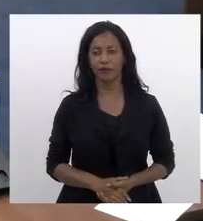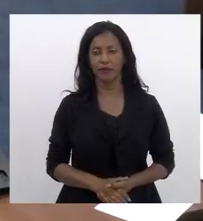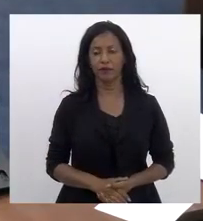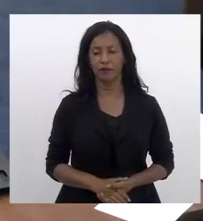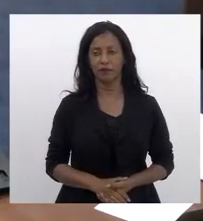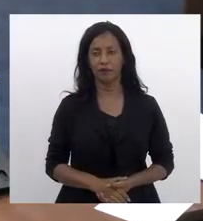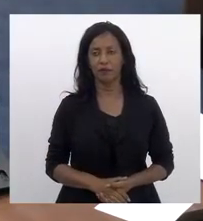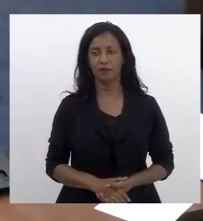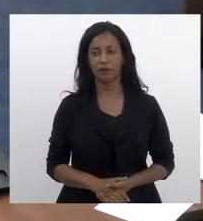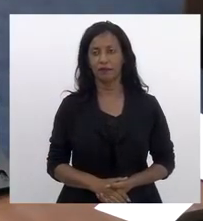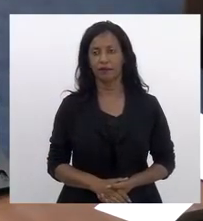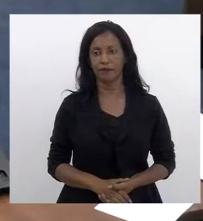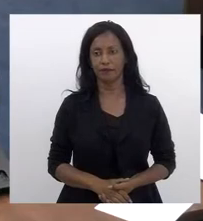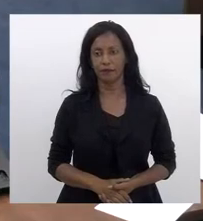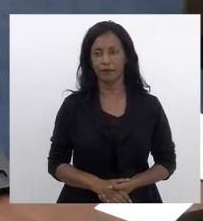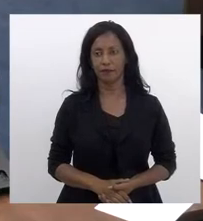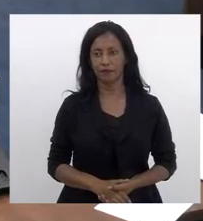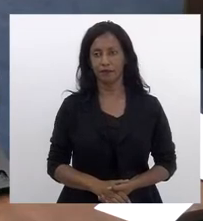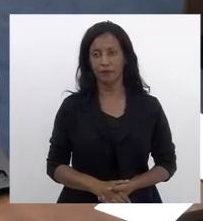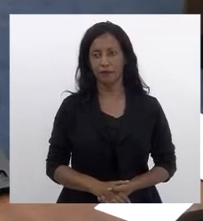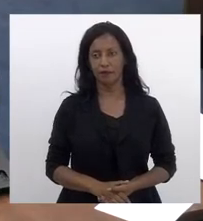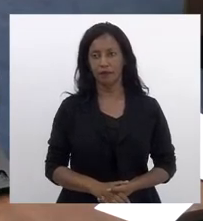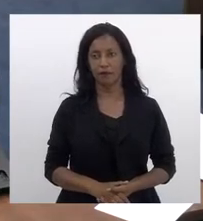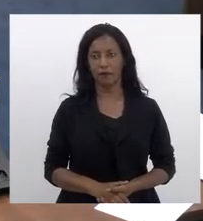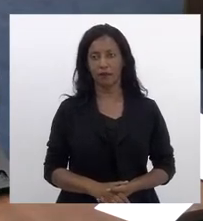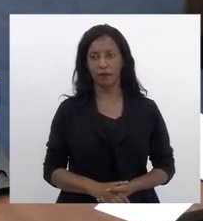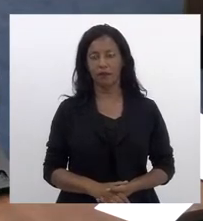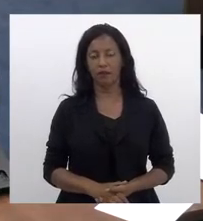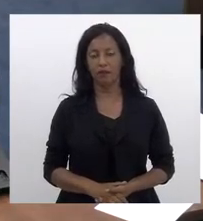Para discutir, deputada Dani também,